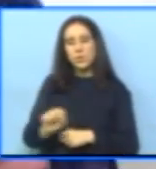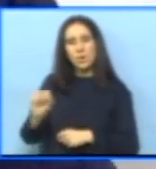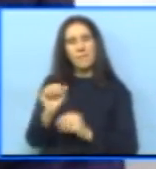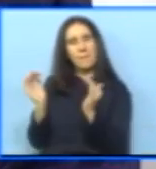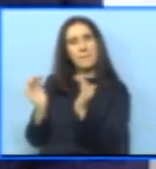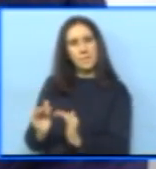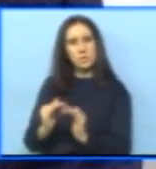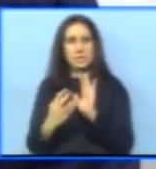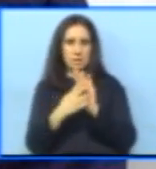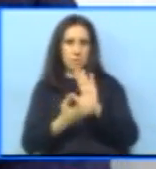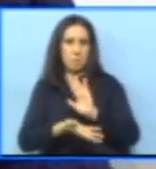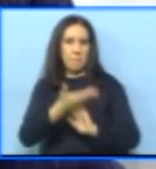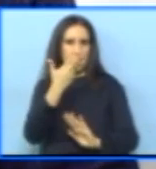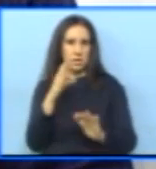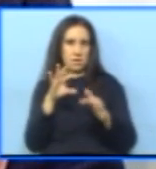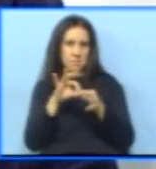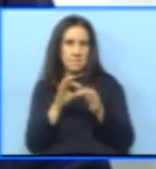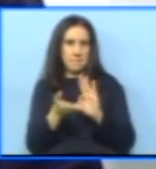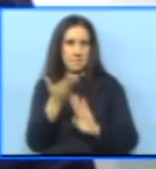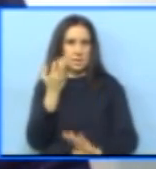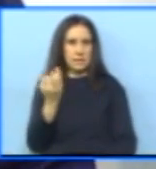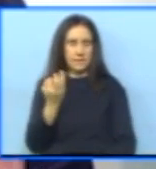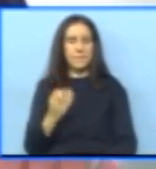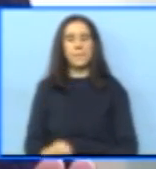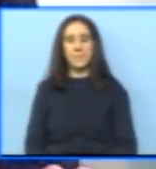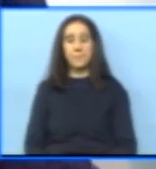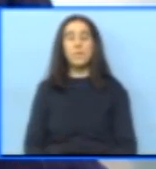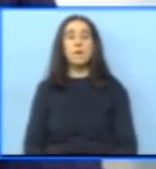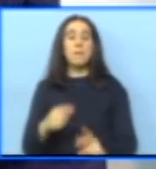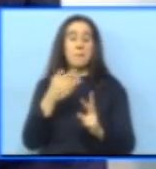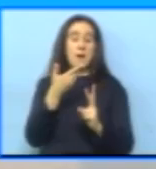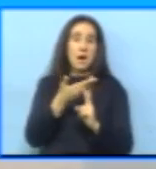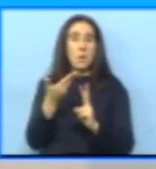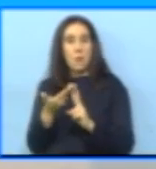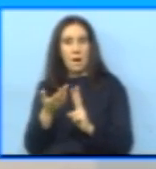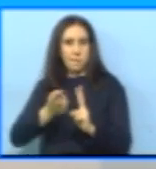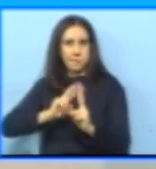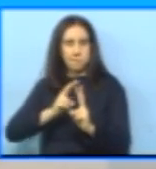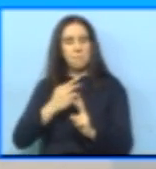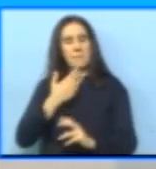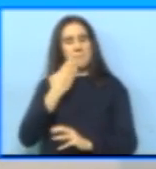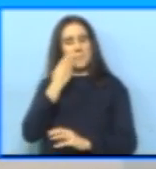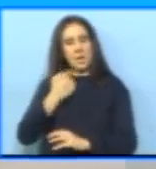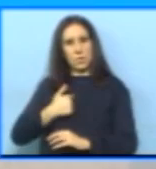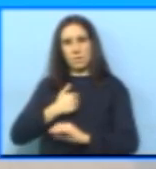de contexto simbólico, mais englobante. Portanto, seja uma, seja outra, eu creio que é claro